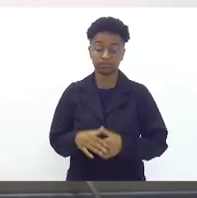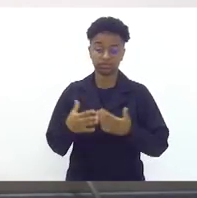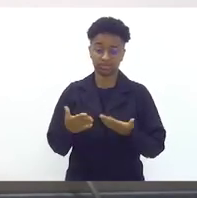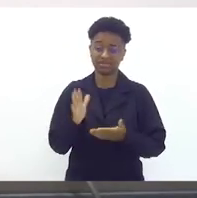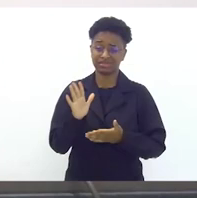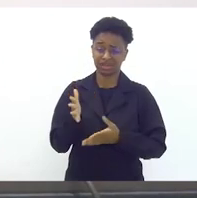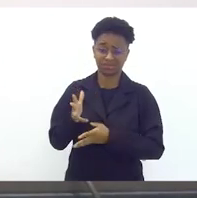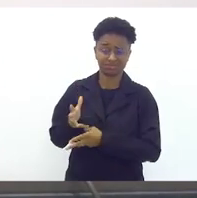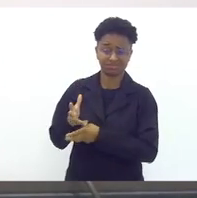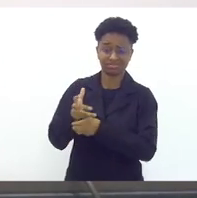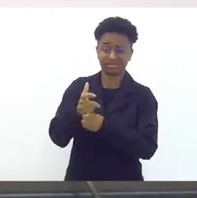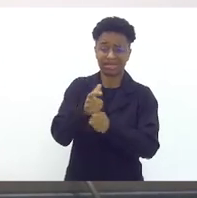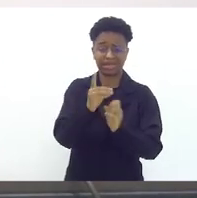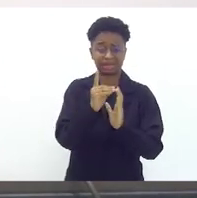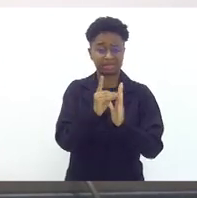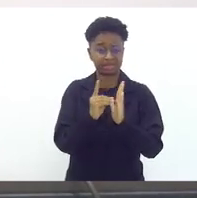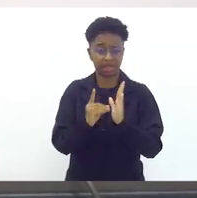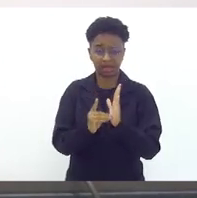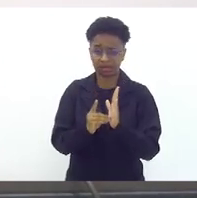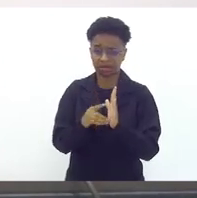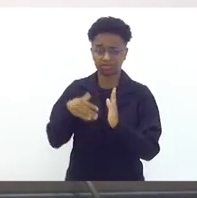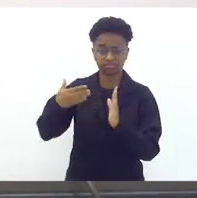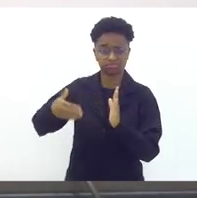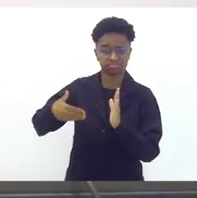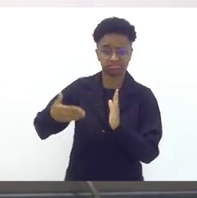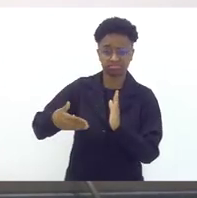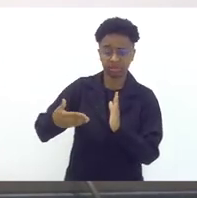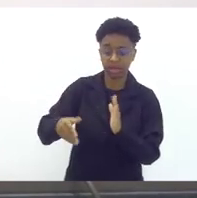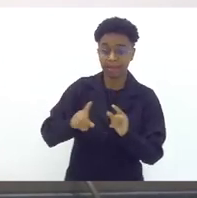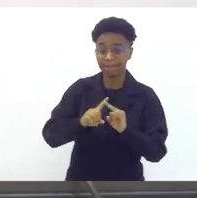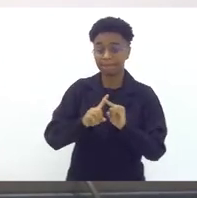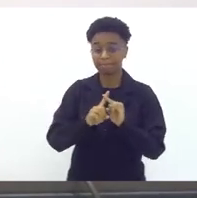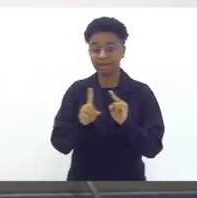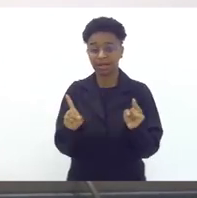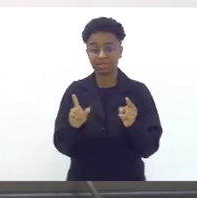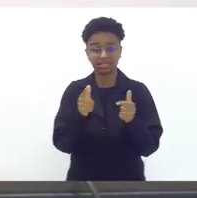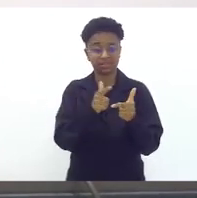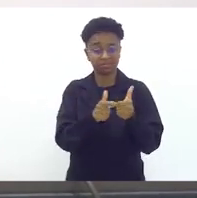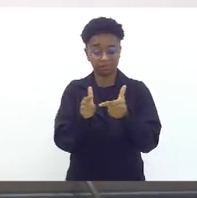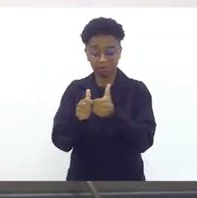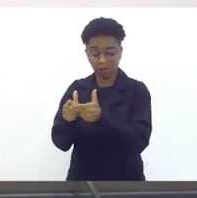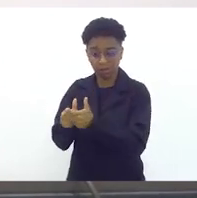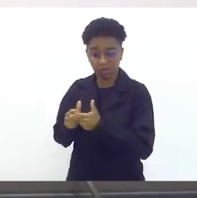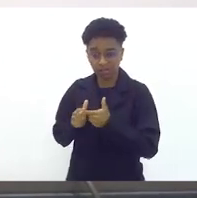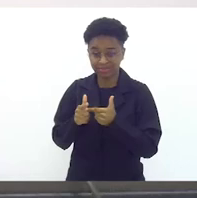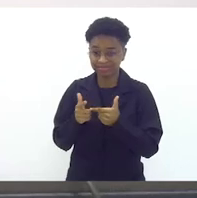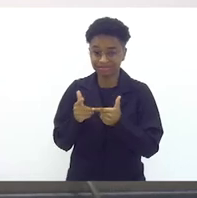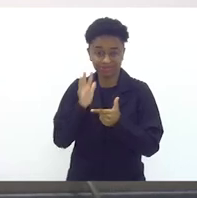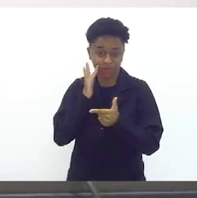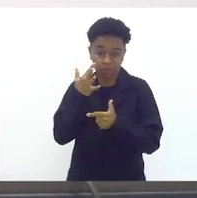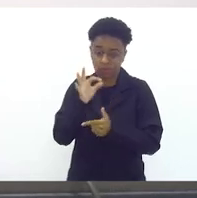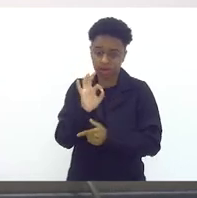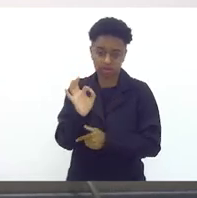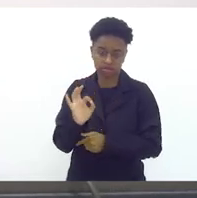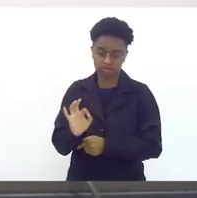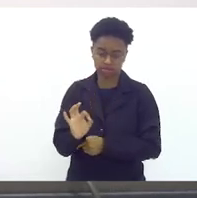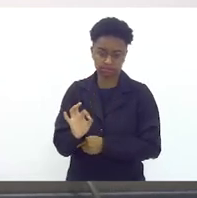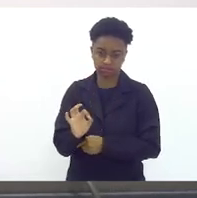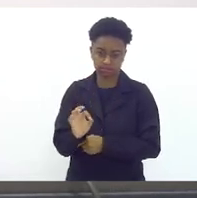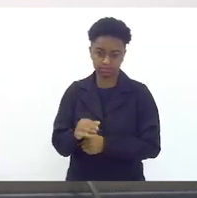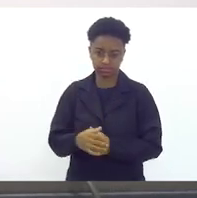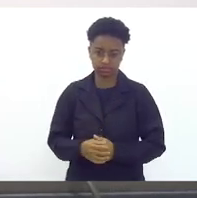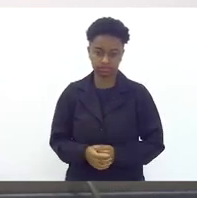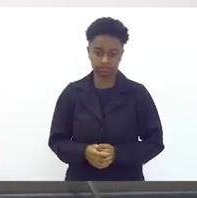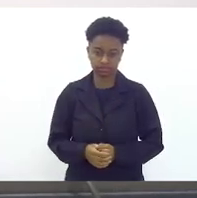décadas vão se passando e as questões não são resolvidas.